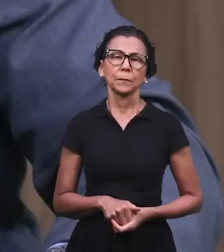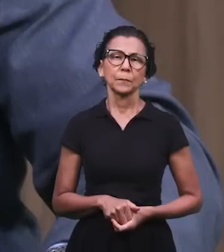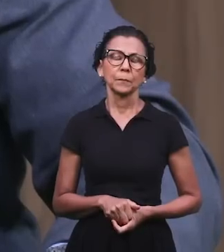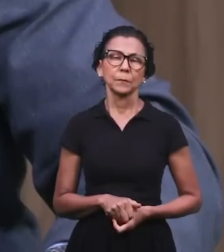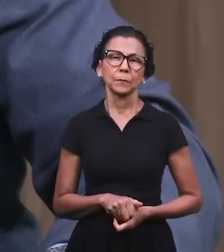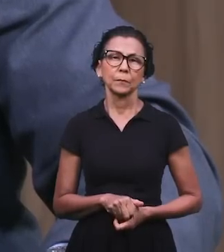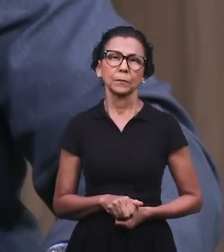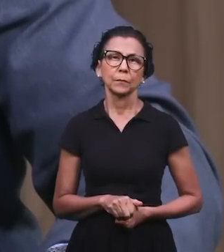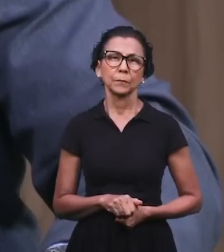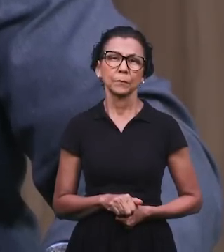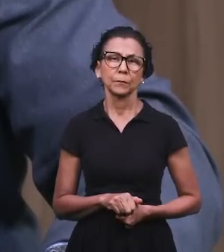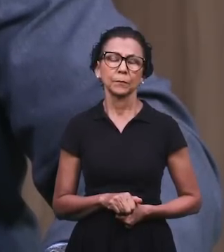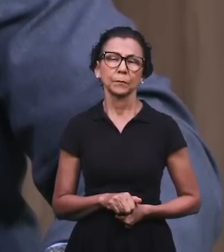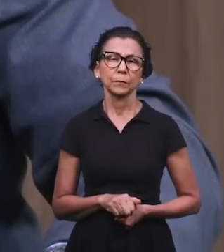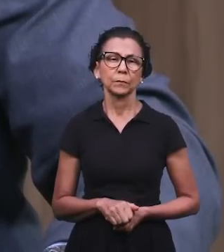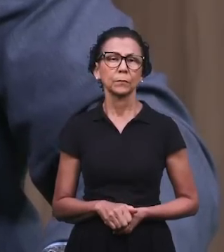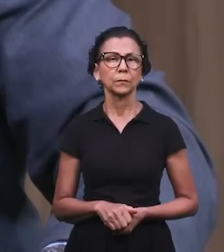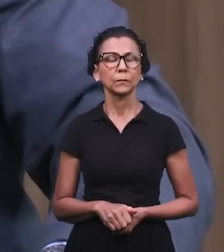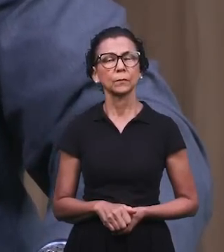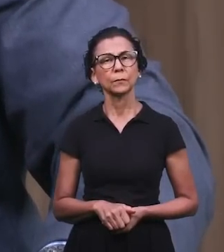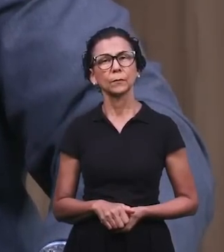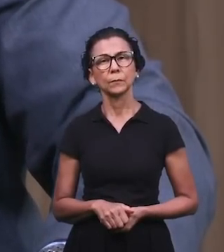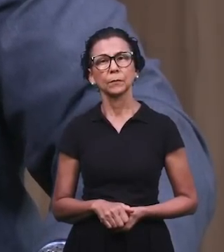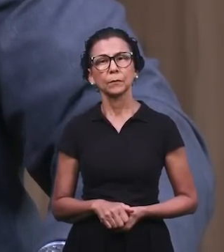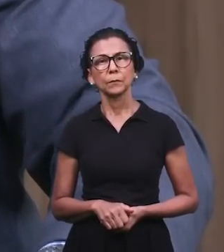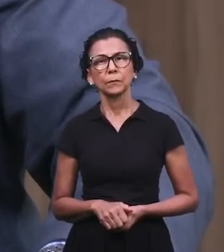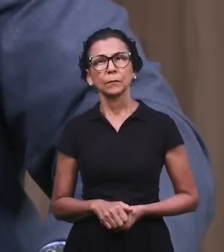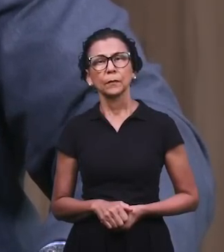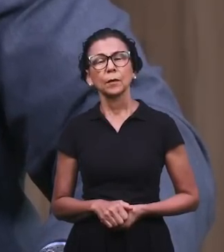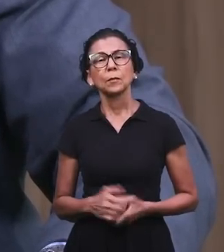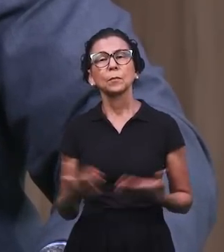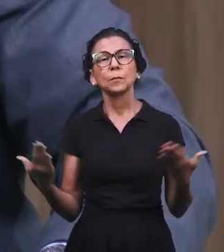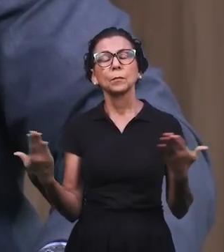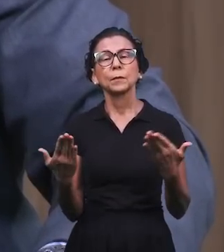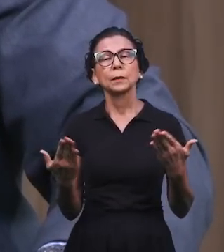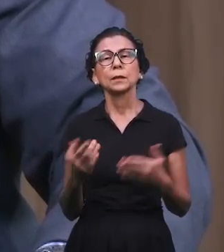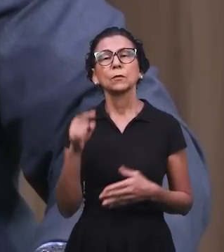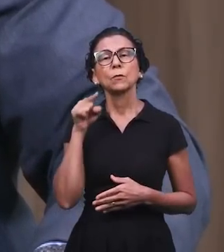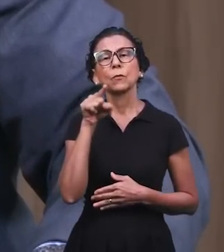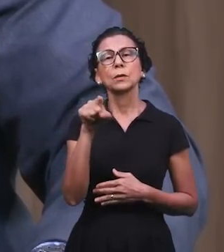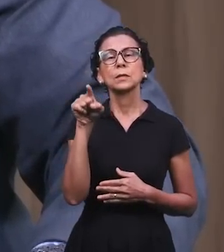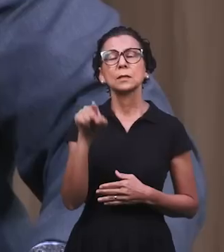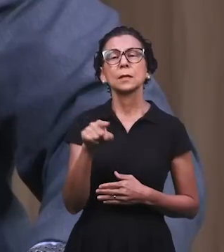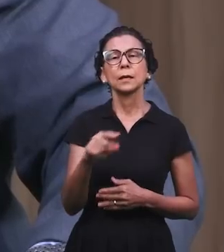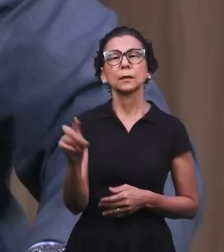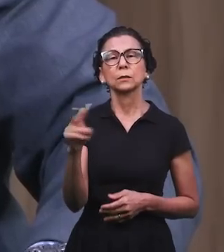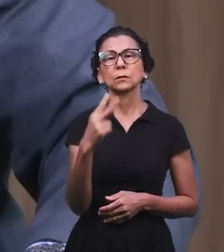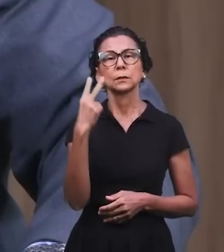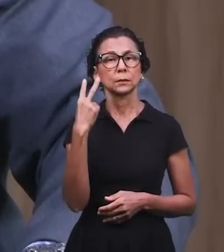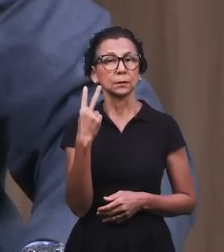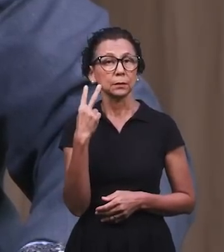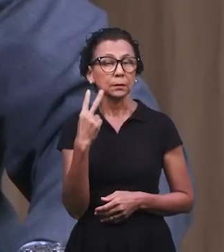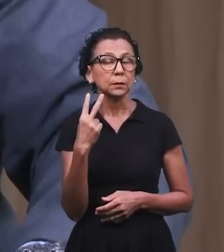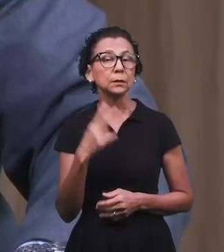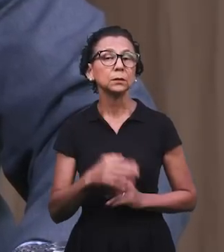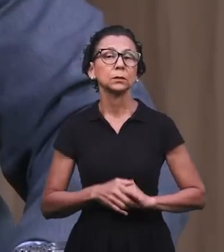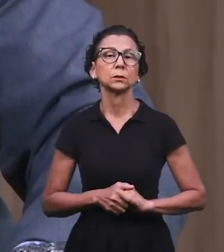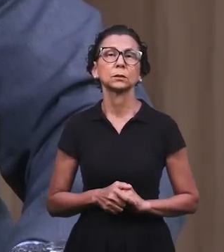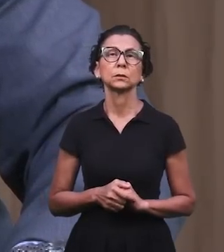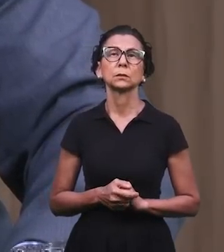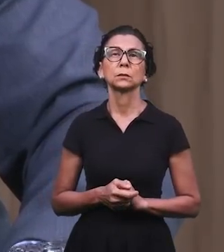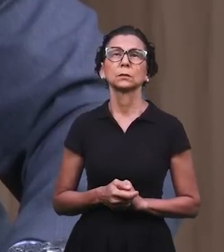por Salomão e para que hoje, você que nos assiste, todos nós possamos ter a segurança de dizer,